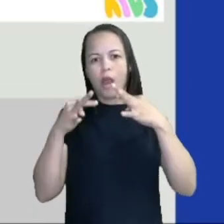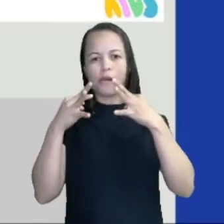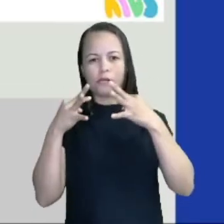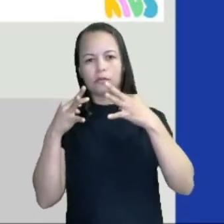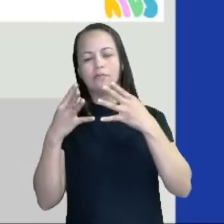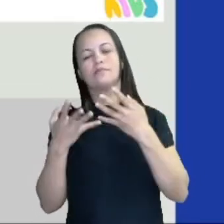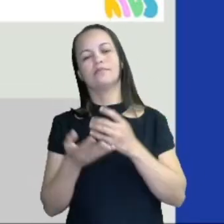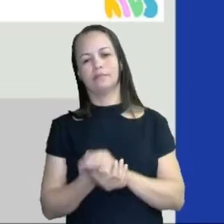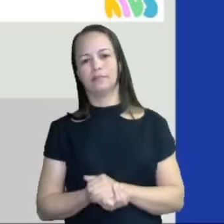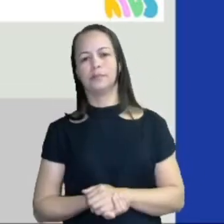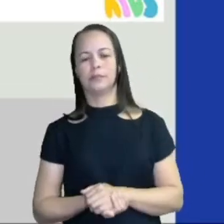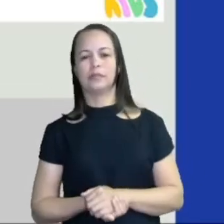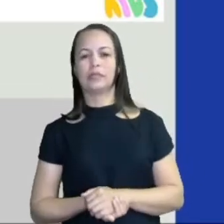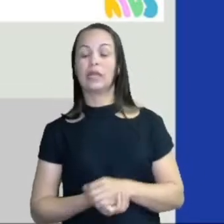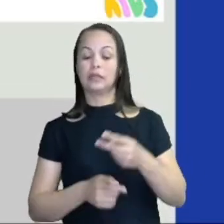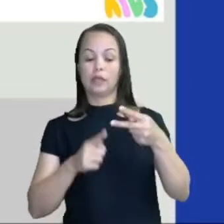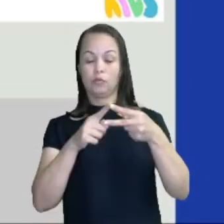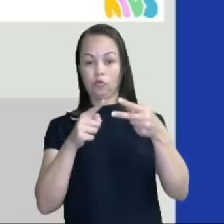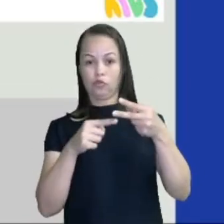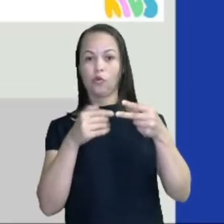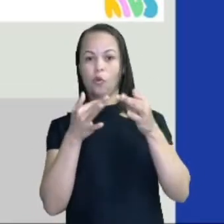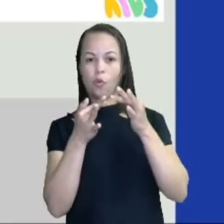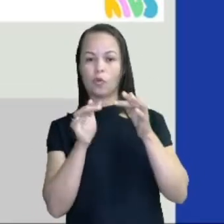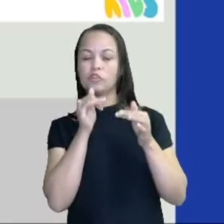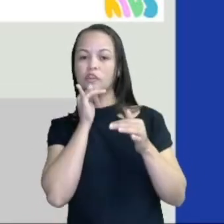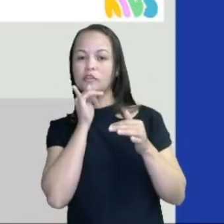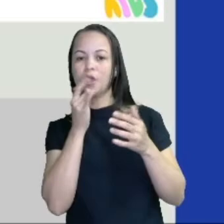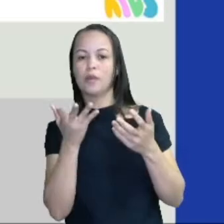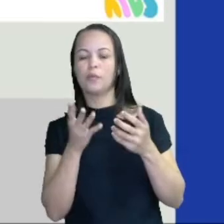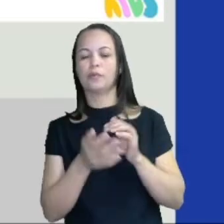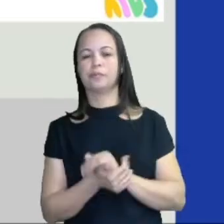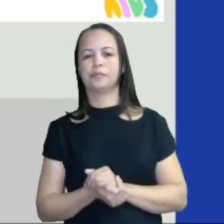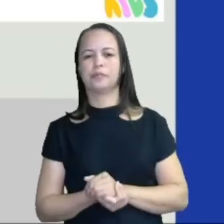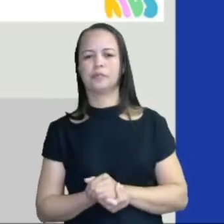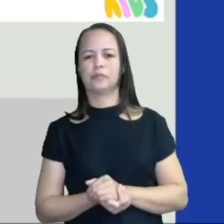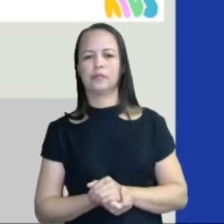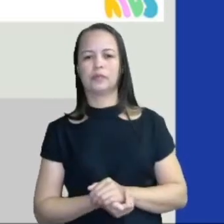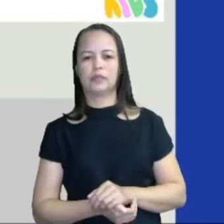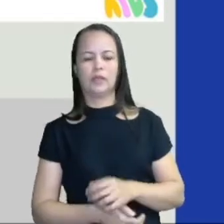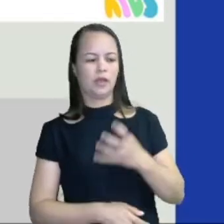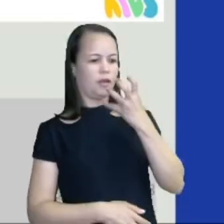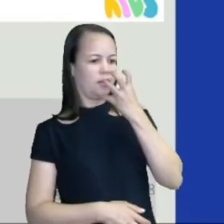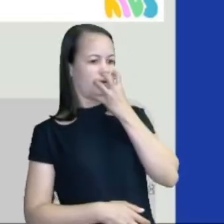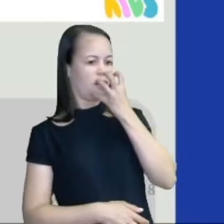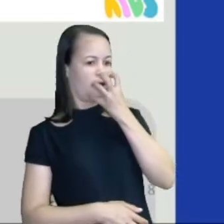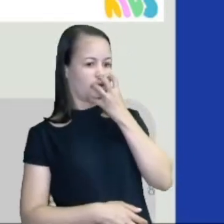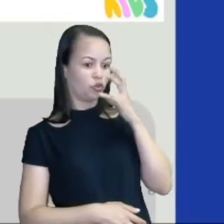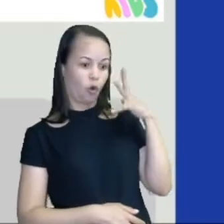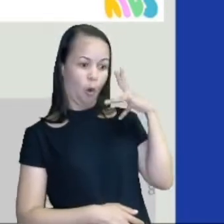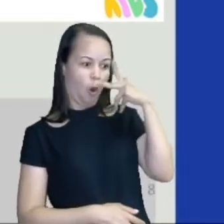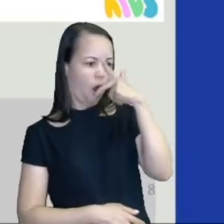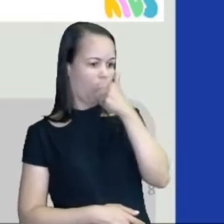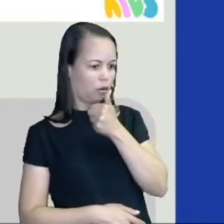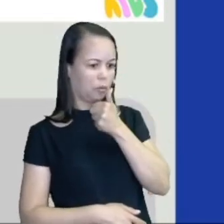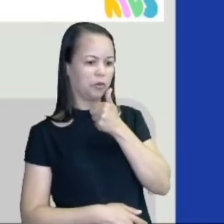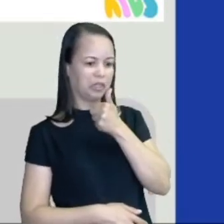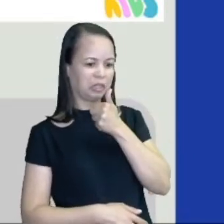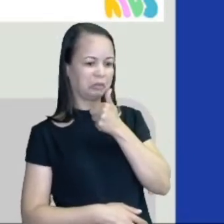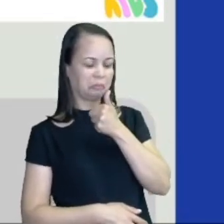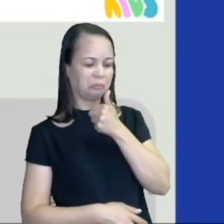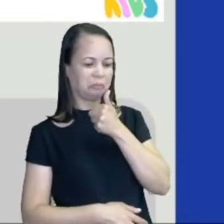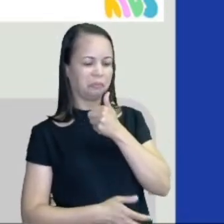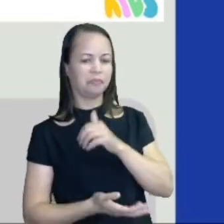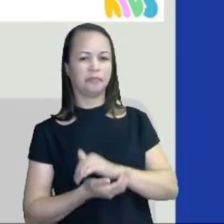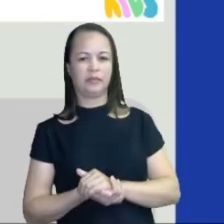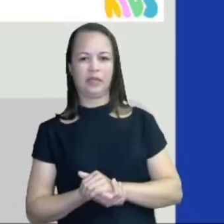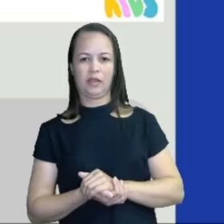atenção. Aqui a gente tem dois exemplos, gente. Que cachorro bonito. O que é isso, gente? É